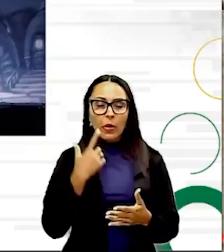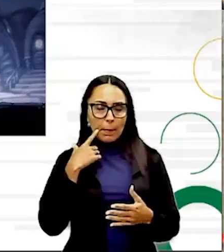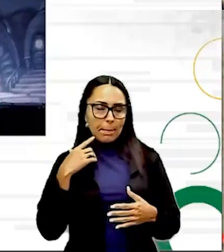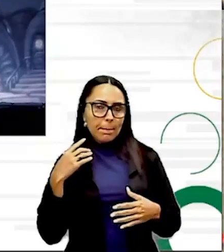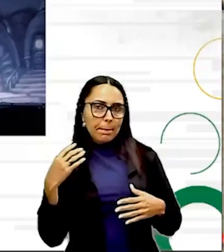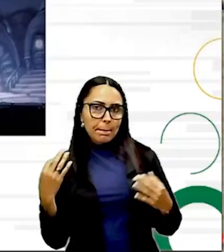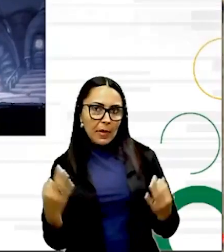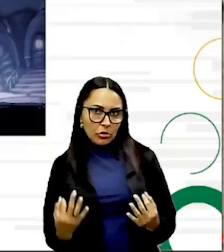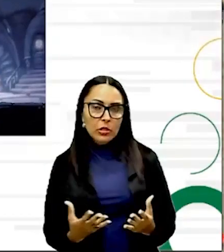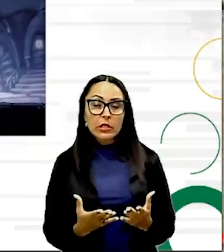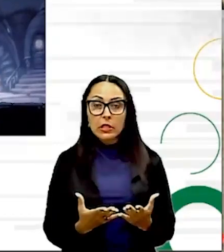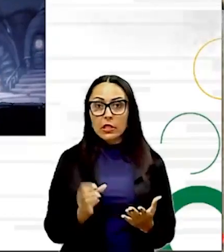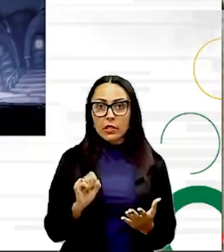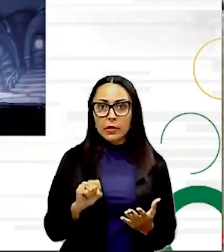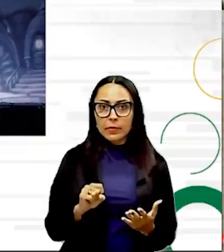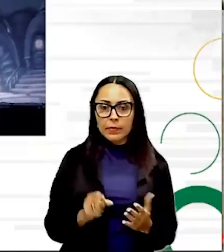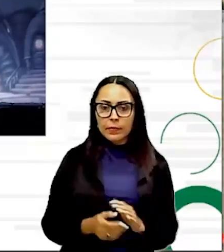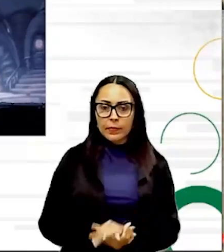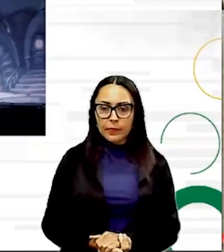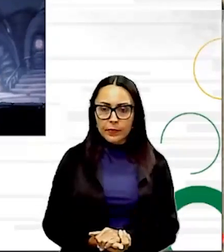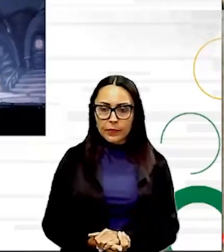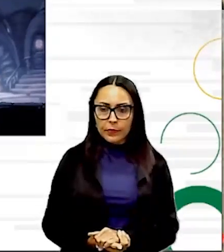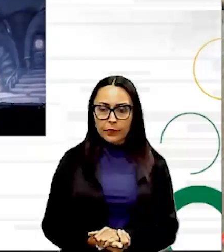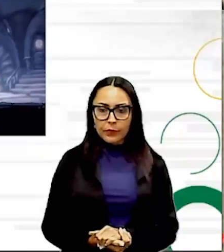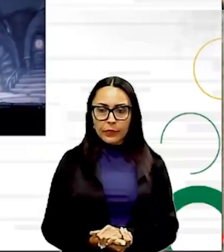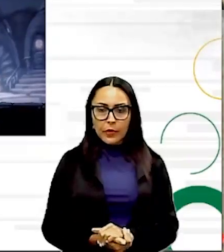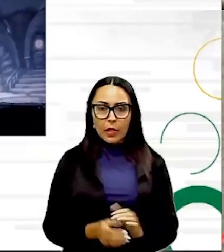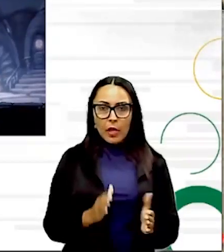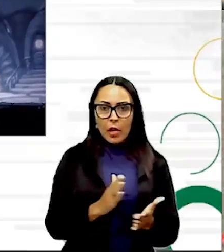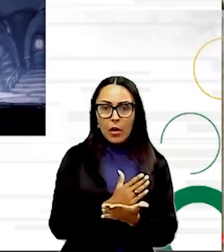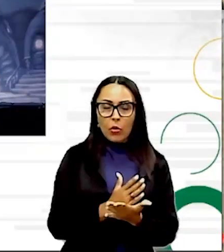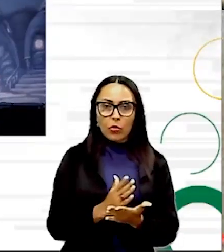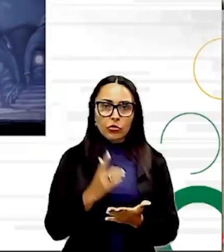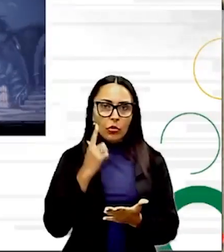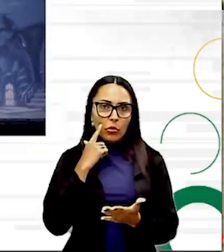bastantes aplicações, em alguns jogos